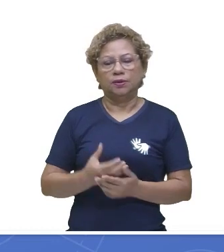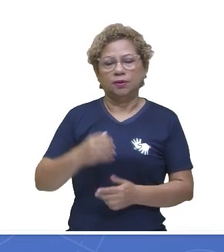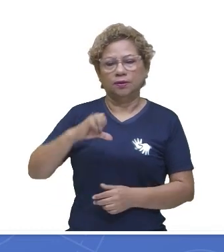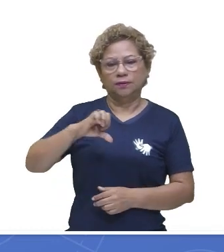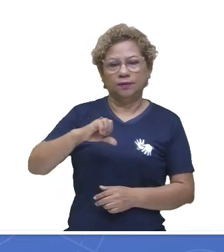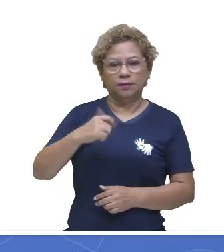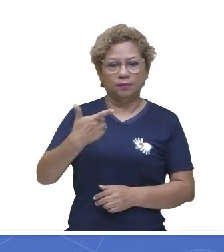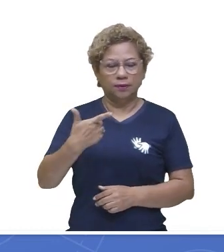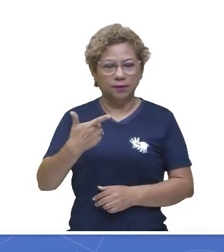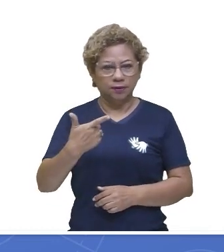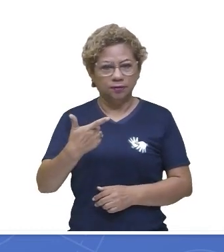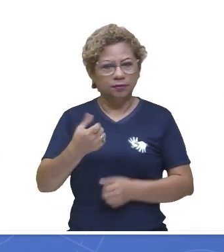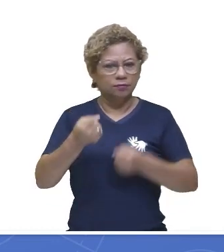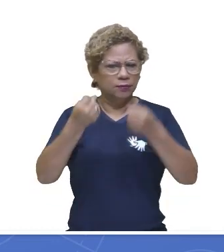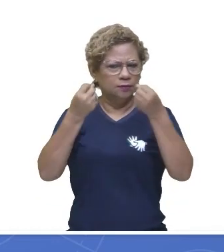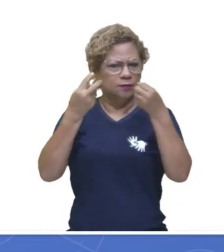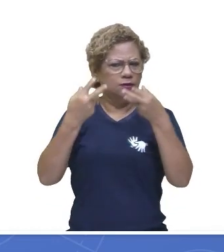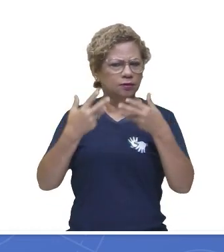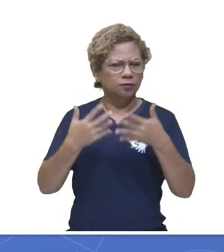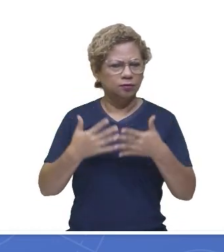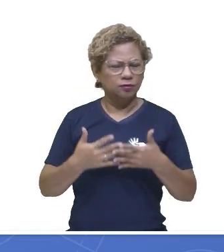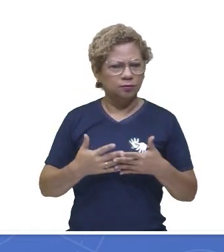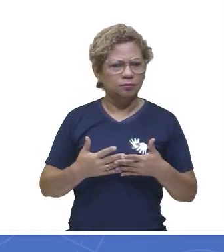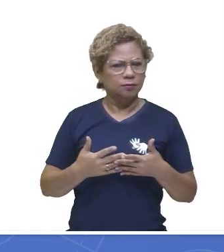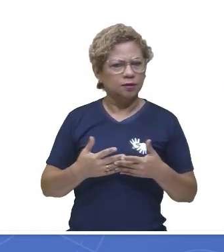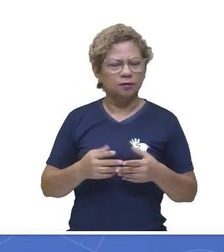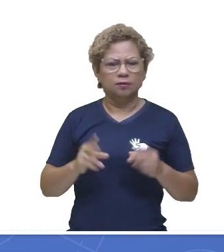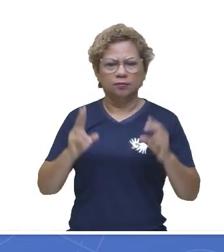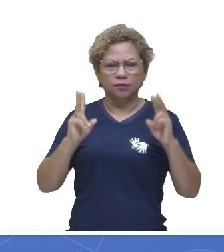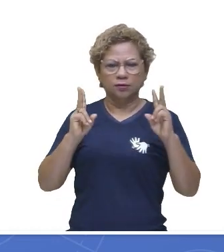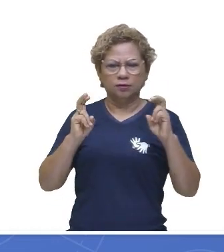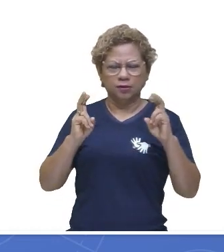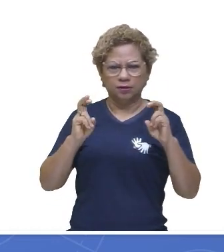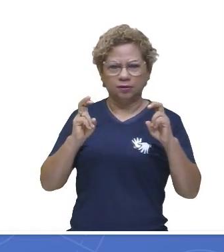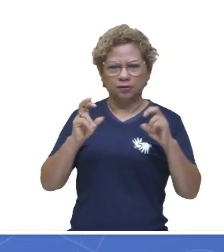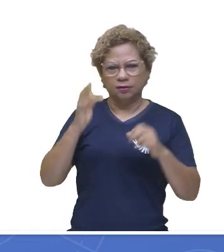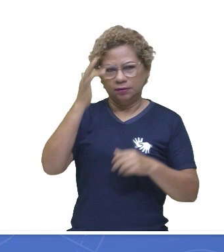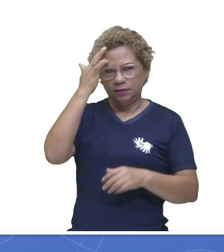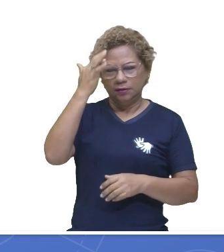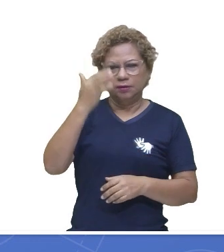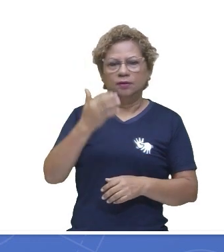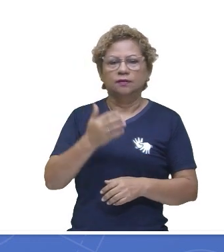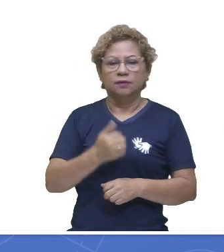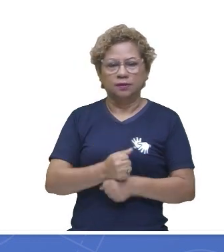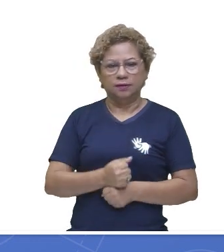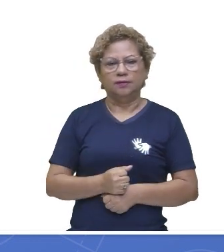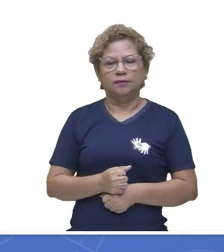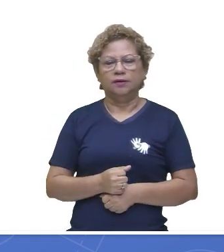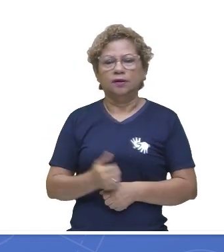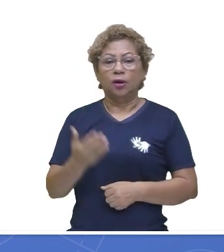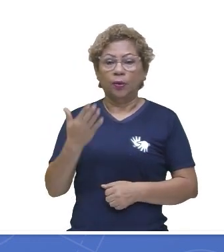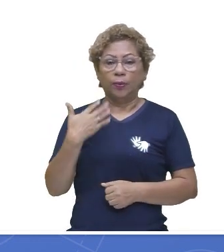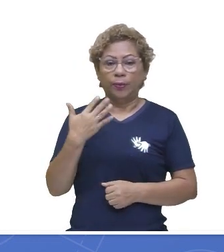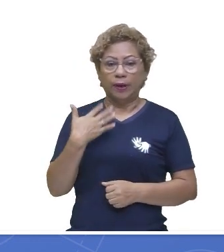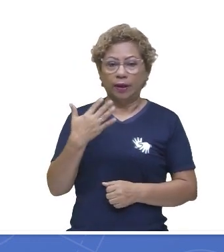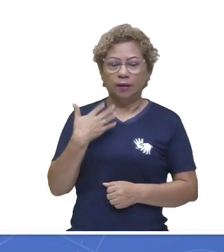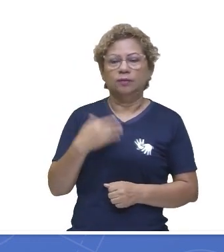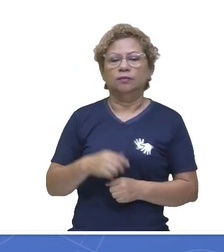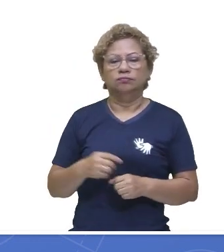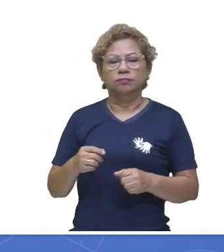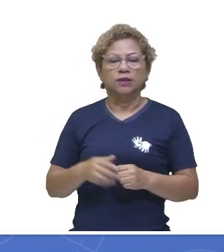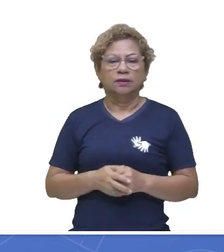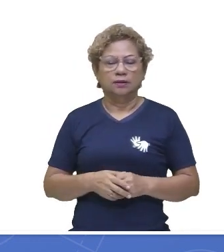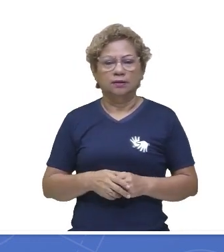e nós vamos falar nessa aula sobre os seguintes conteúdos da física. Vamos falar sobre calorimetria, capacidade